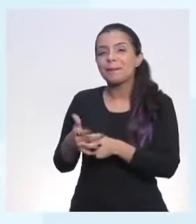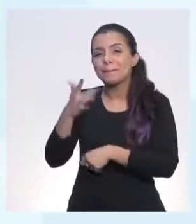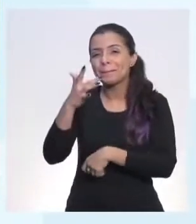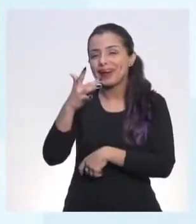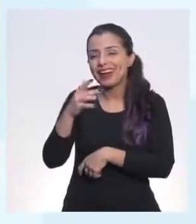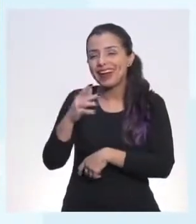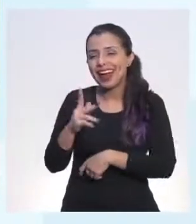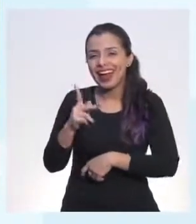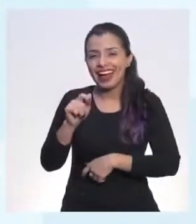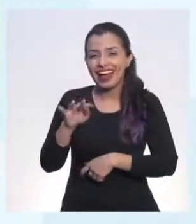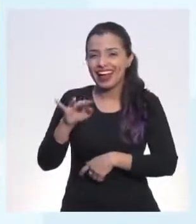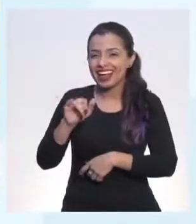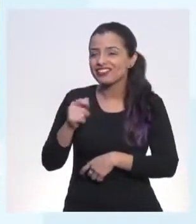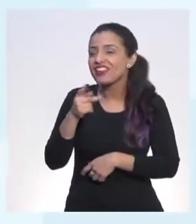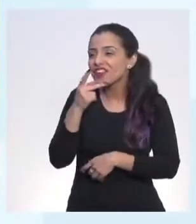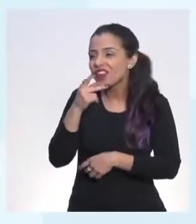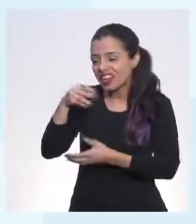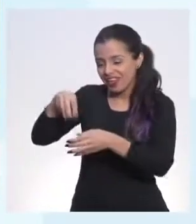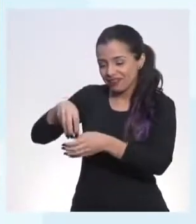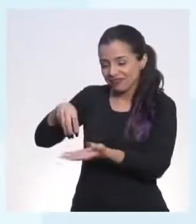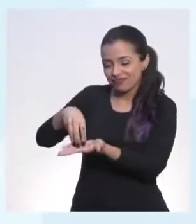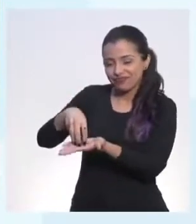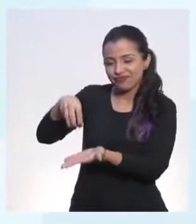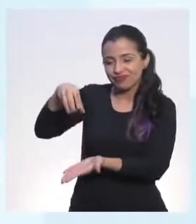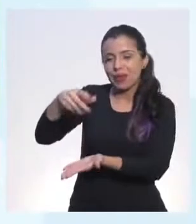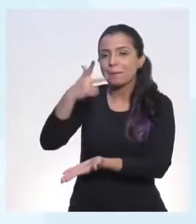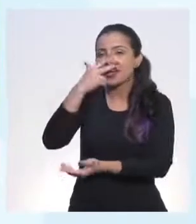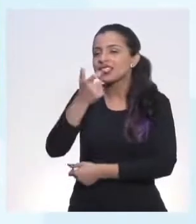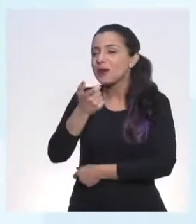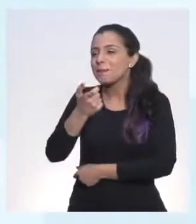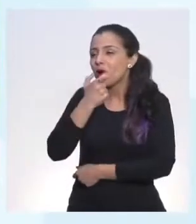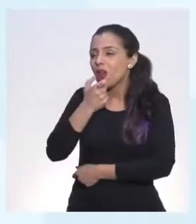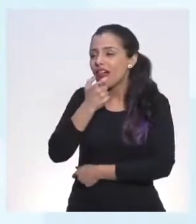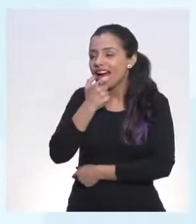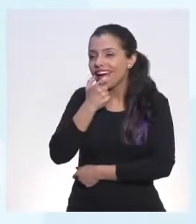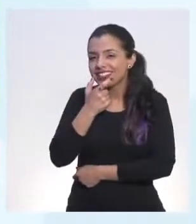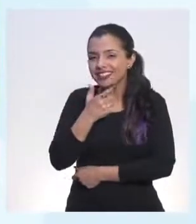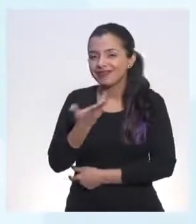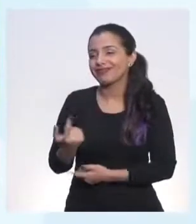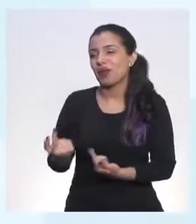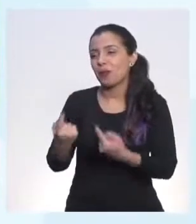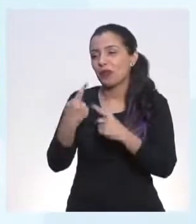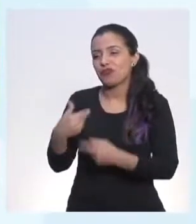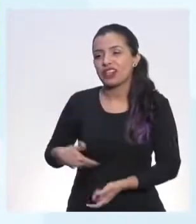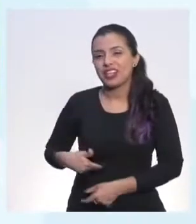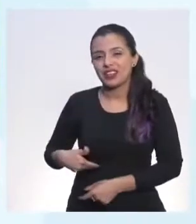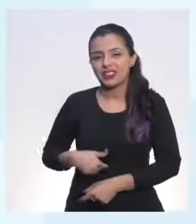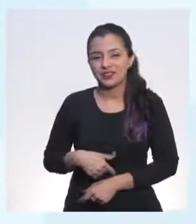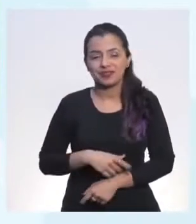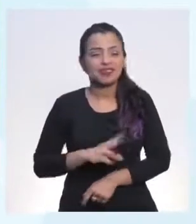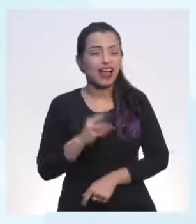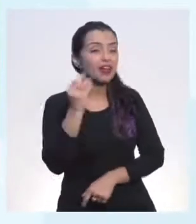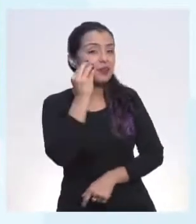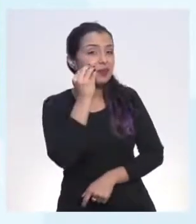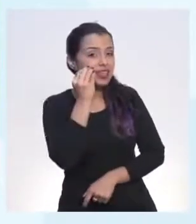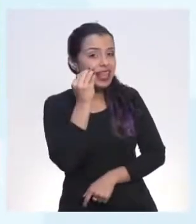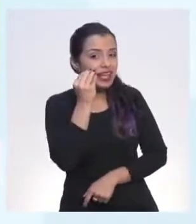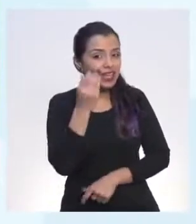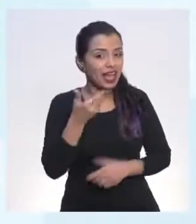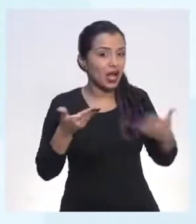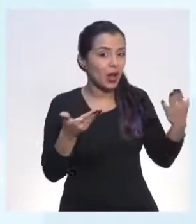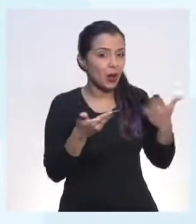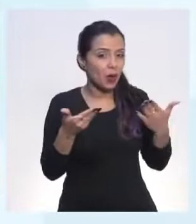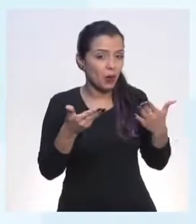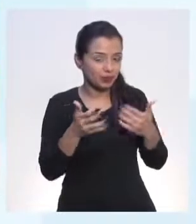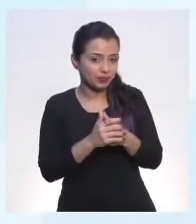aquela bolachinha recheada. Pois é. Então, vamos tentar Só vai aqui, me deixar com mais fome. Vamos tentar. Então, eu vou colocar, no caso